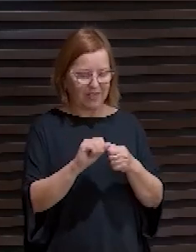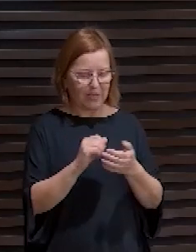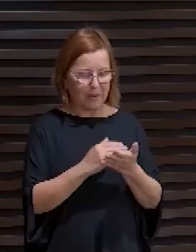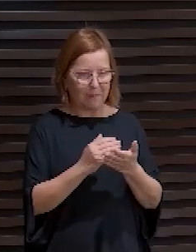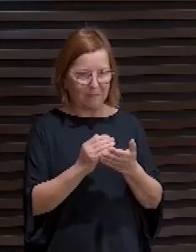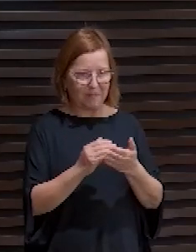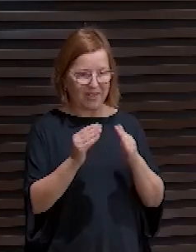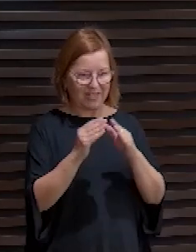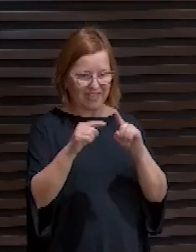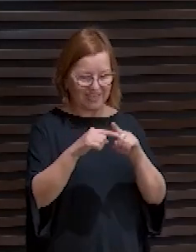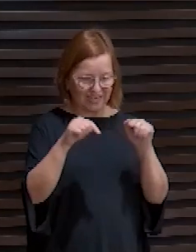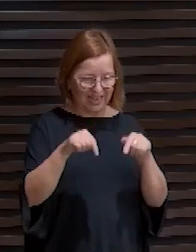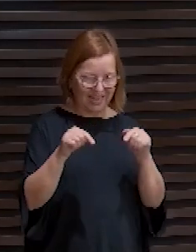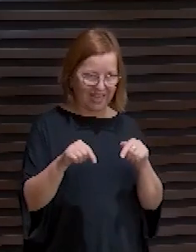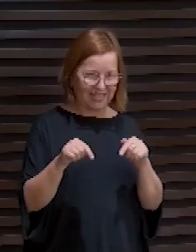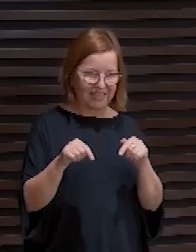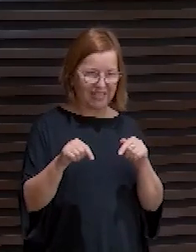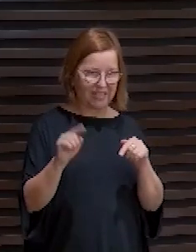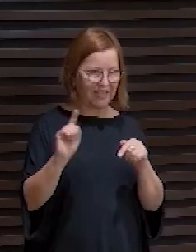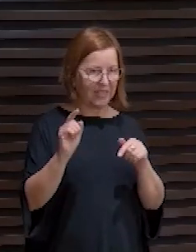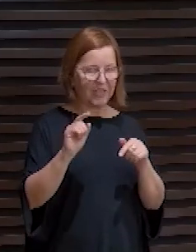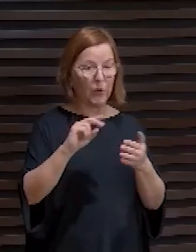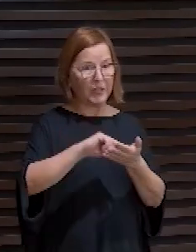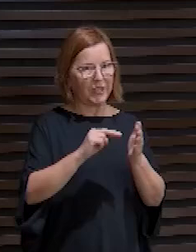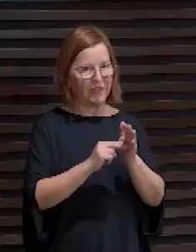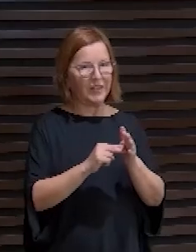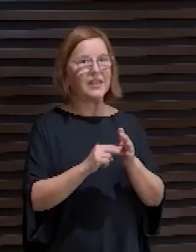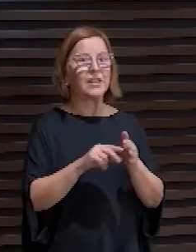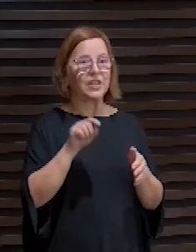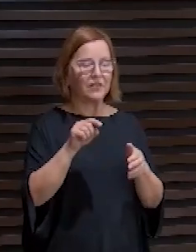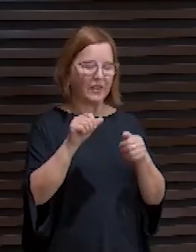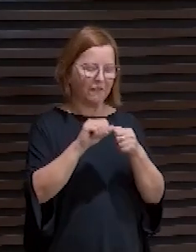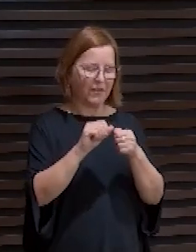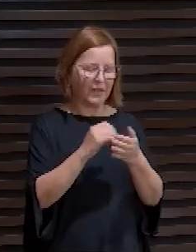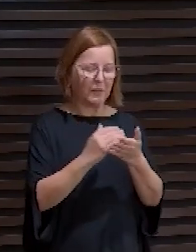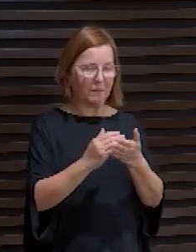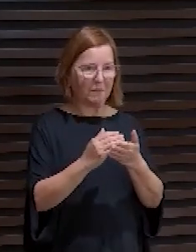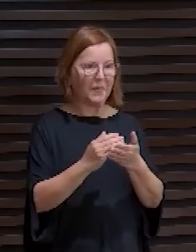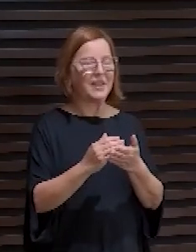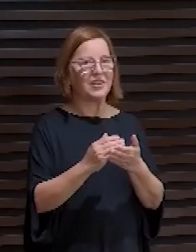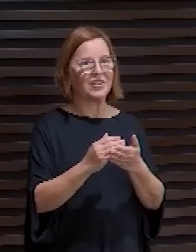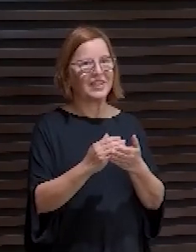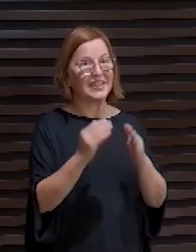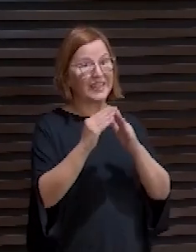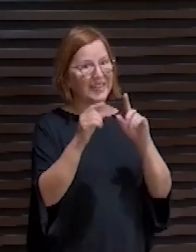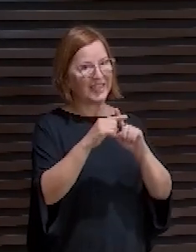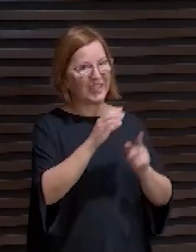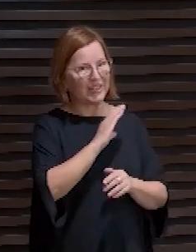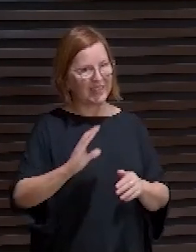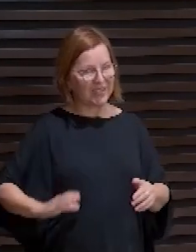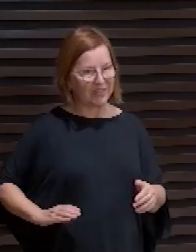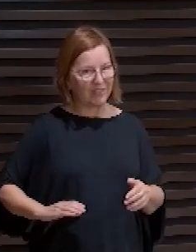parte da igreja de Cristo. É necessário o novo nascimento. É necessário que a pessoa morra